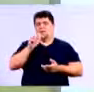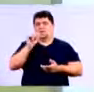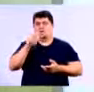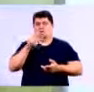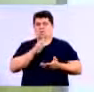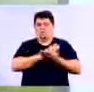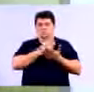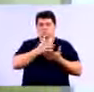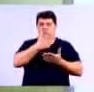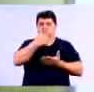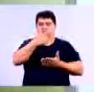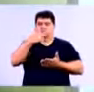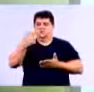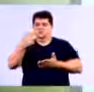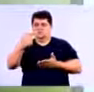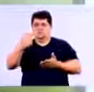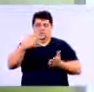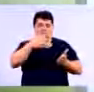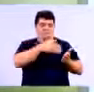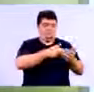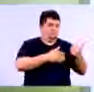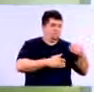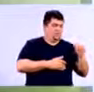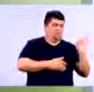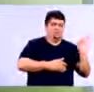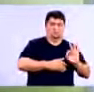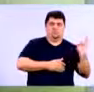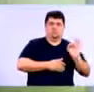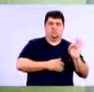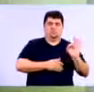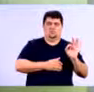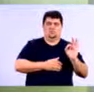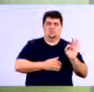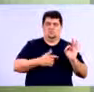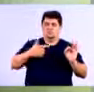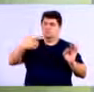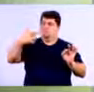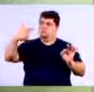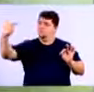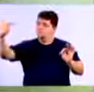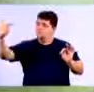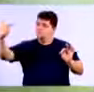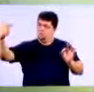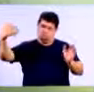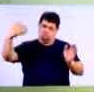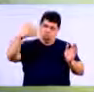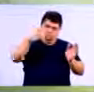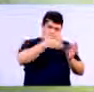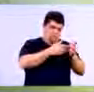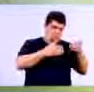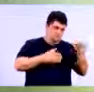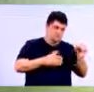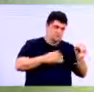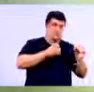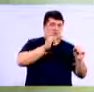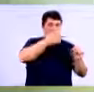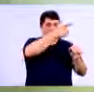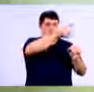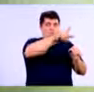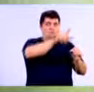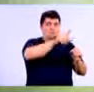de 27,5% até 10%. Isso na tabela é regressiva. Se for a tabela